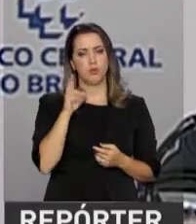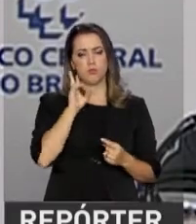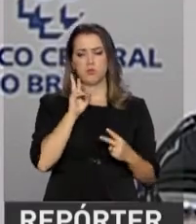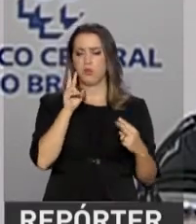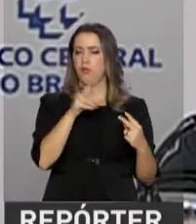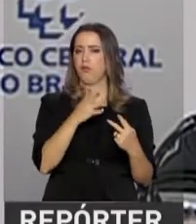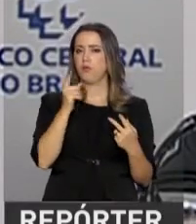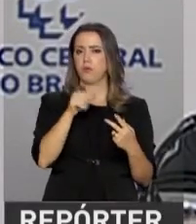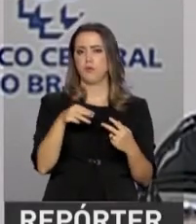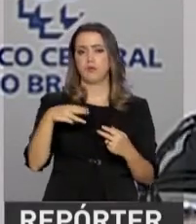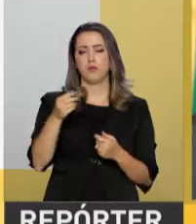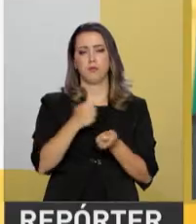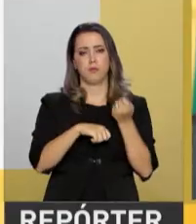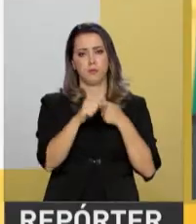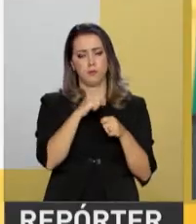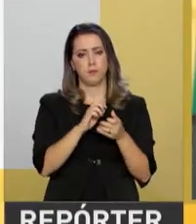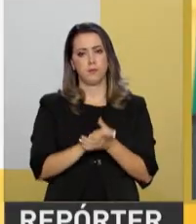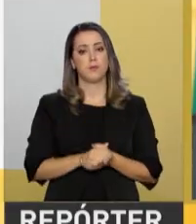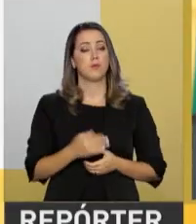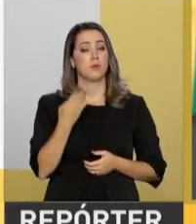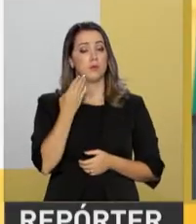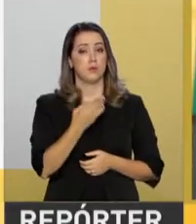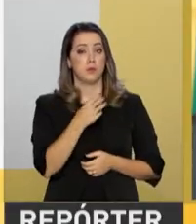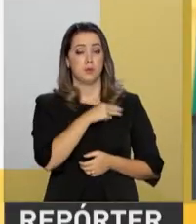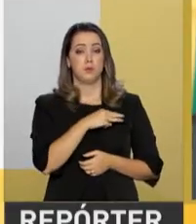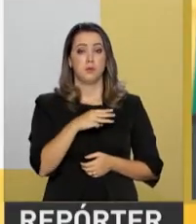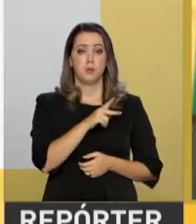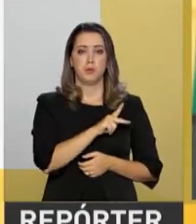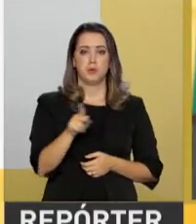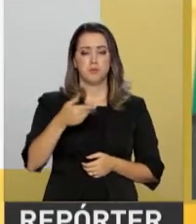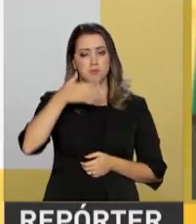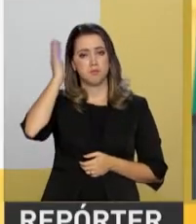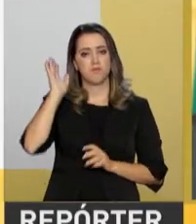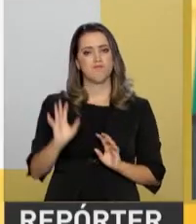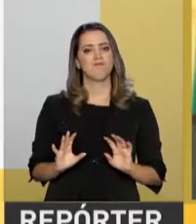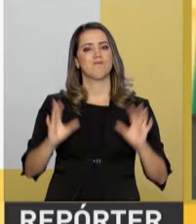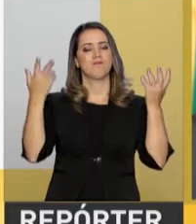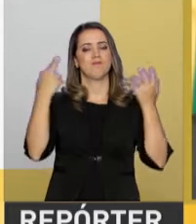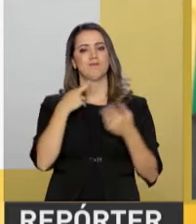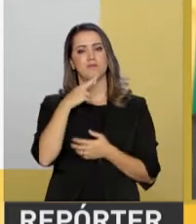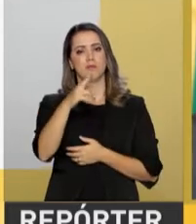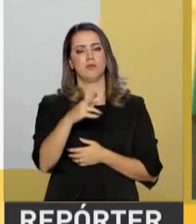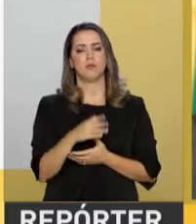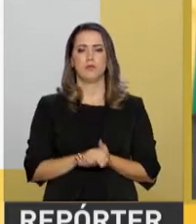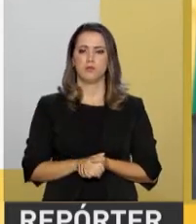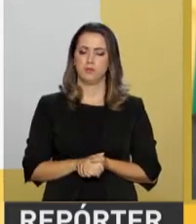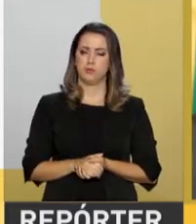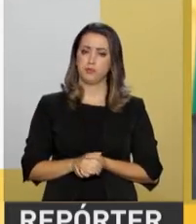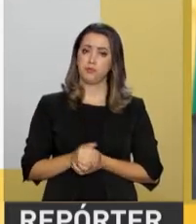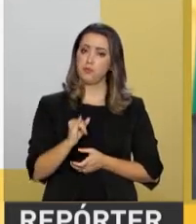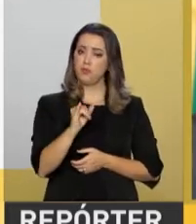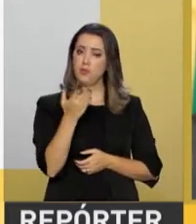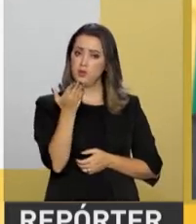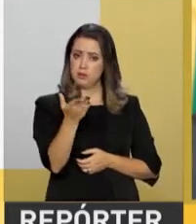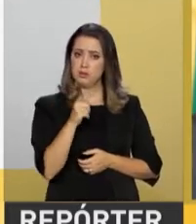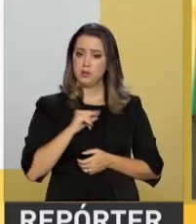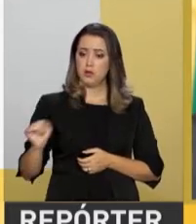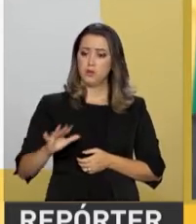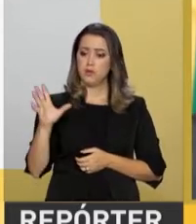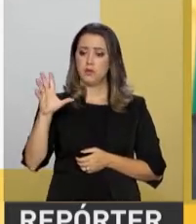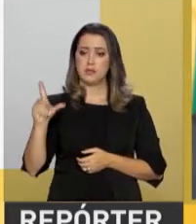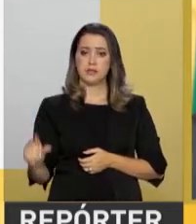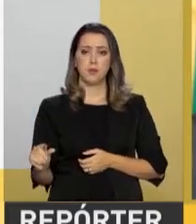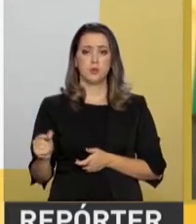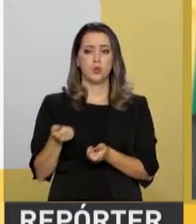vista macroeconômico. O presidente Michel Temer comemorou o resultado. Quando você tem uma inflação baixa, quando você tem